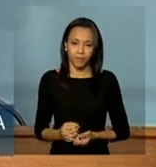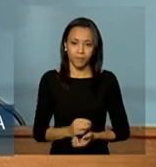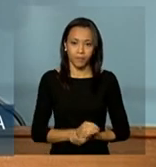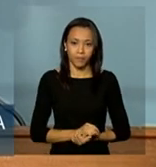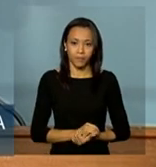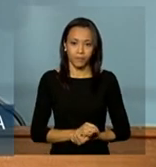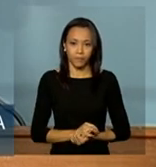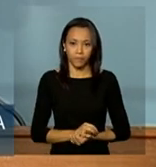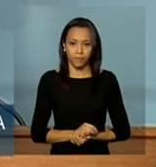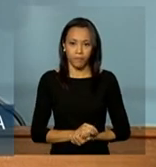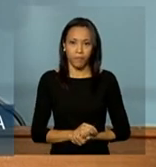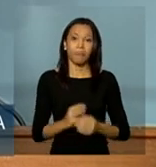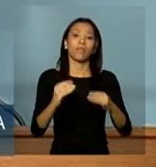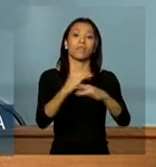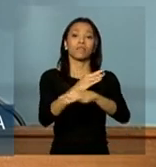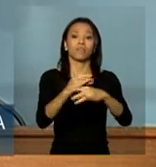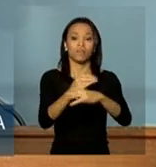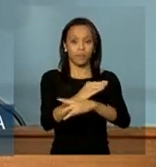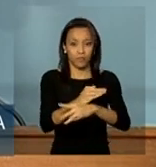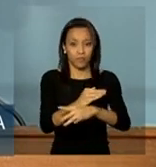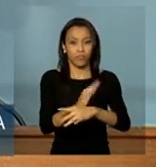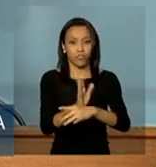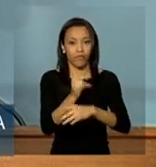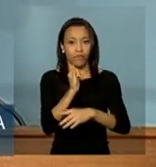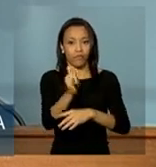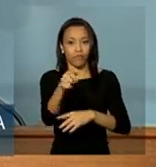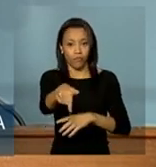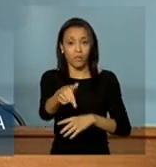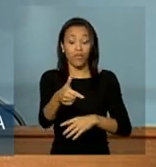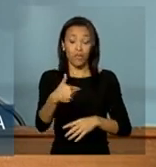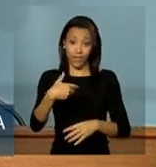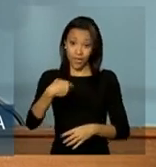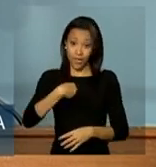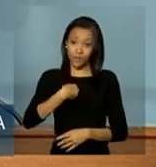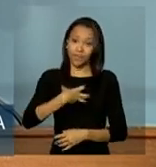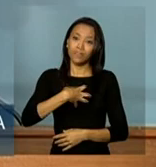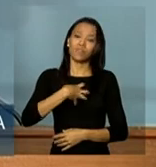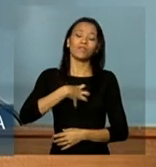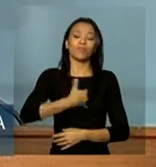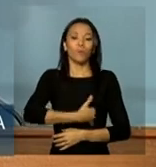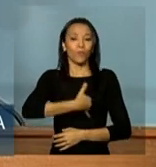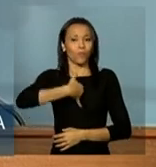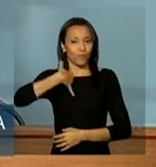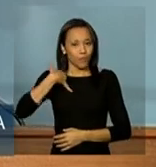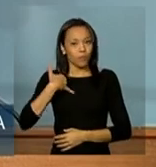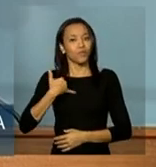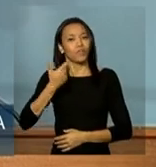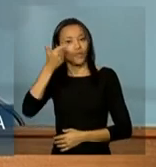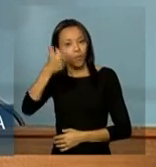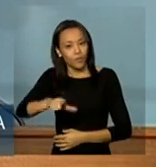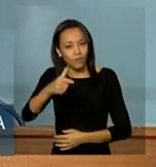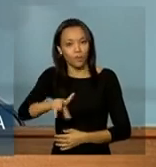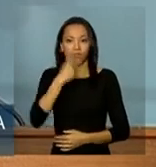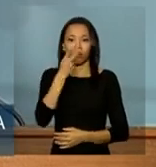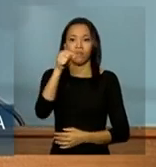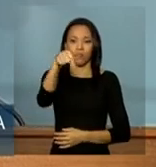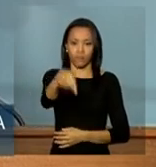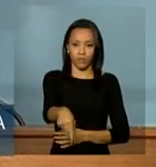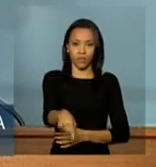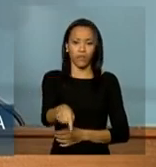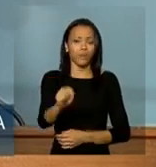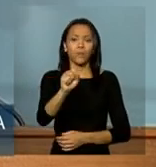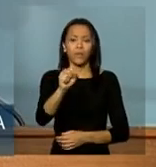pelo ministro das Cidades e que eu tenho imenso orgulho de tornar a me referir a ela, que é